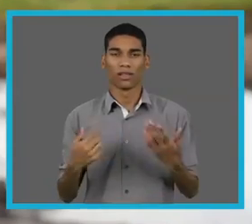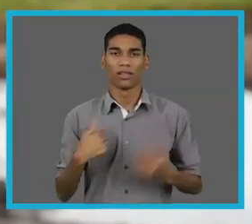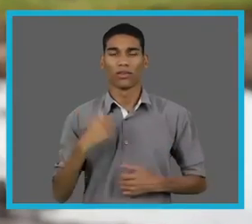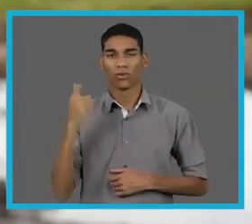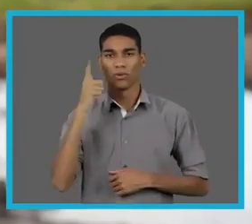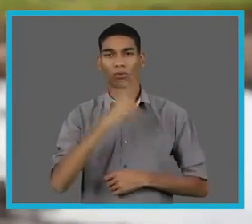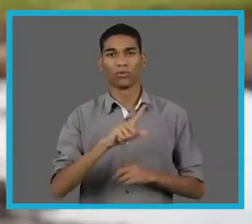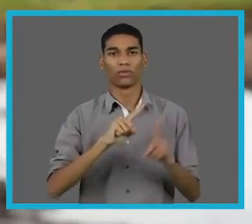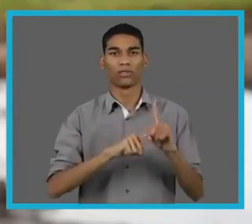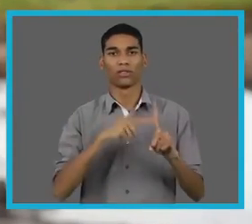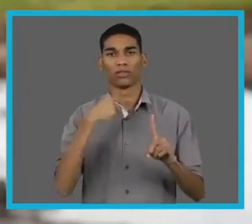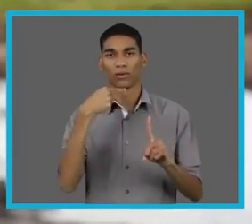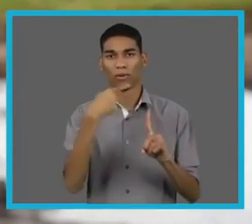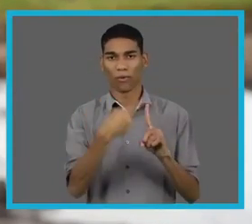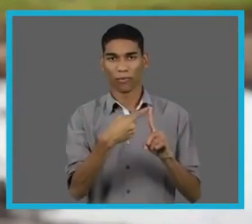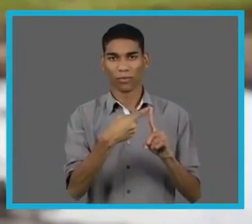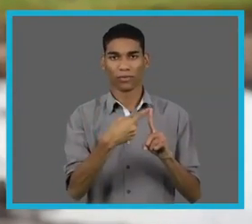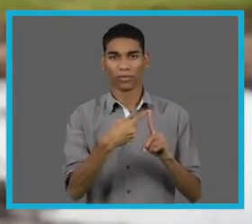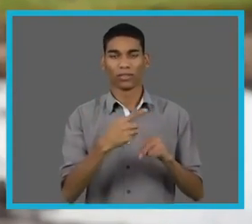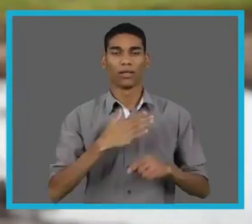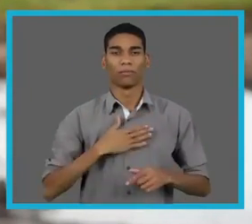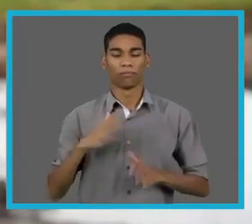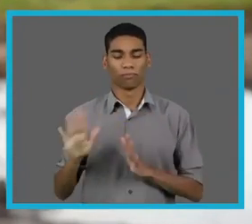tenho conseguido aumentar a média